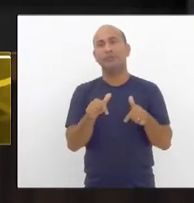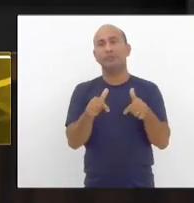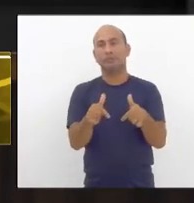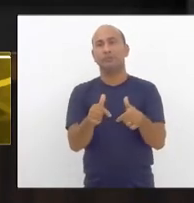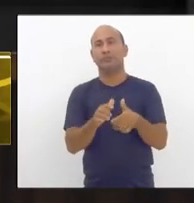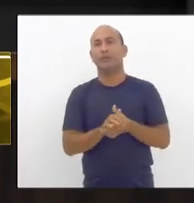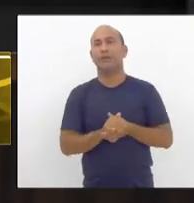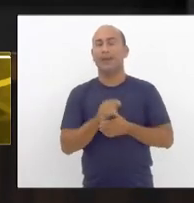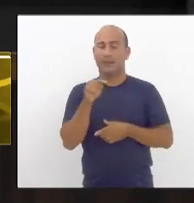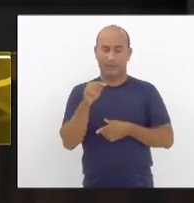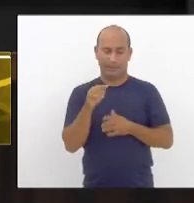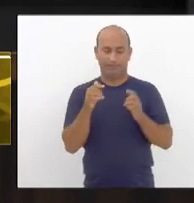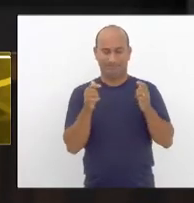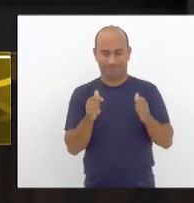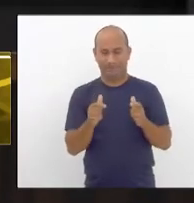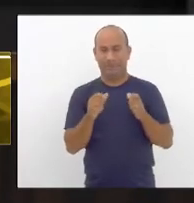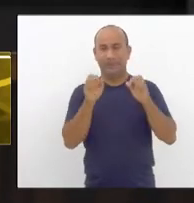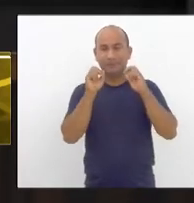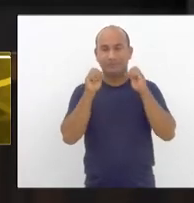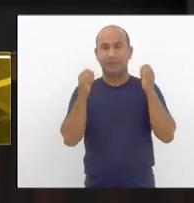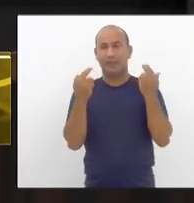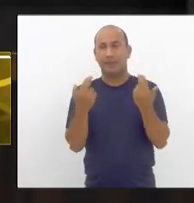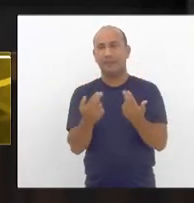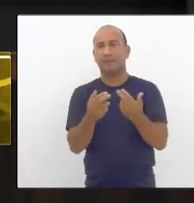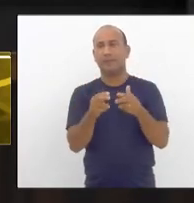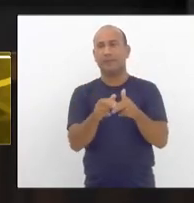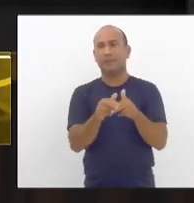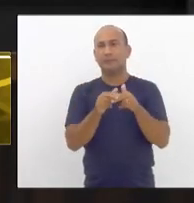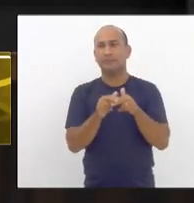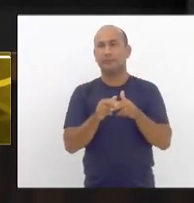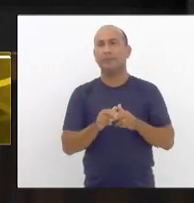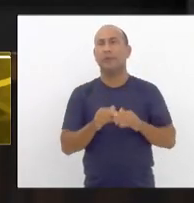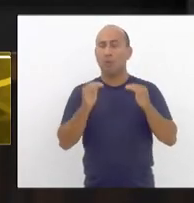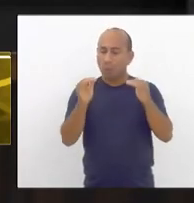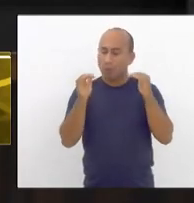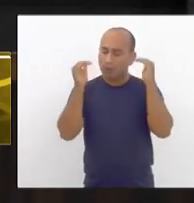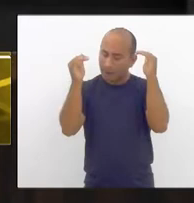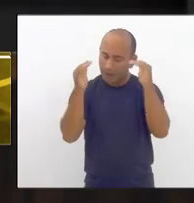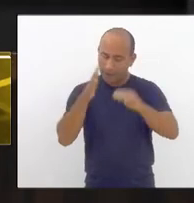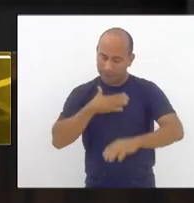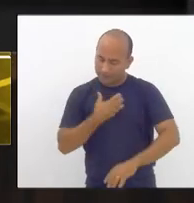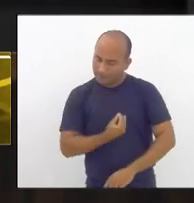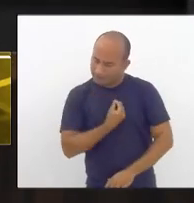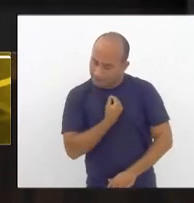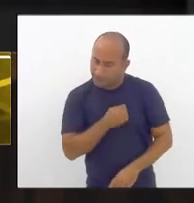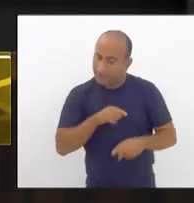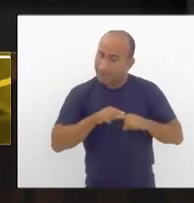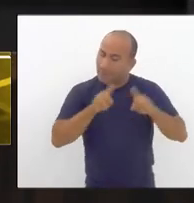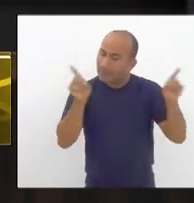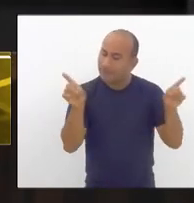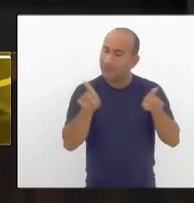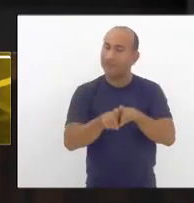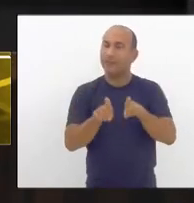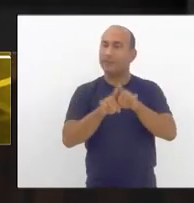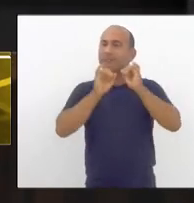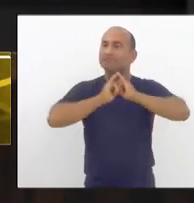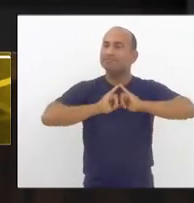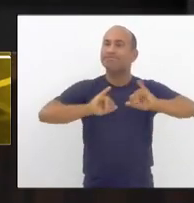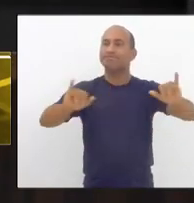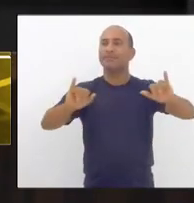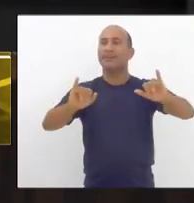desta casa Legislativa é não só Honrar minhas origens mas também lhe dizer